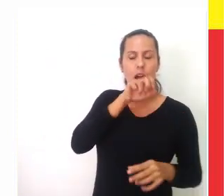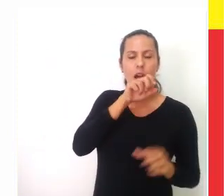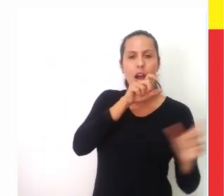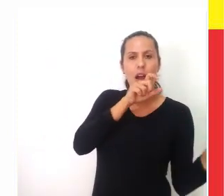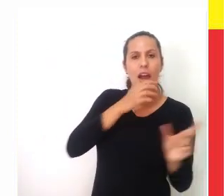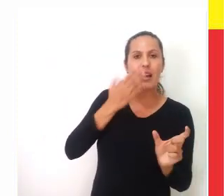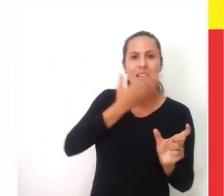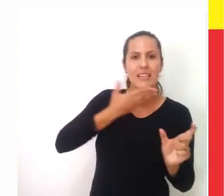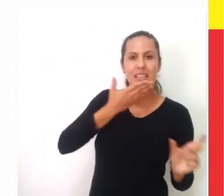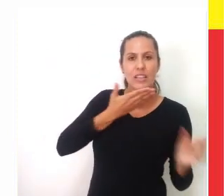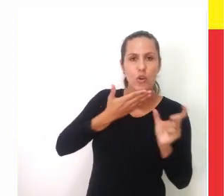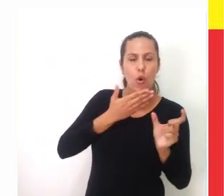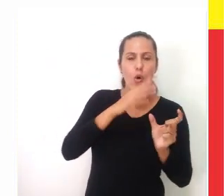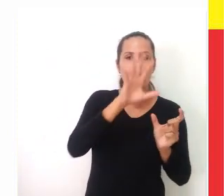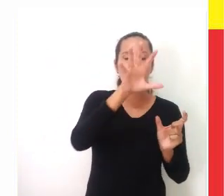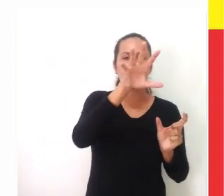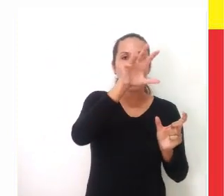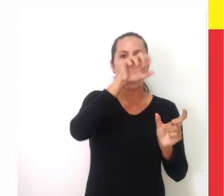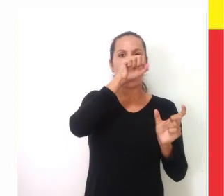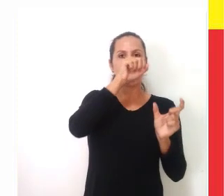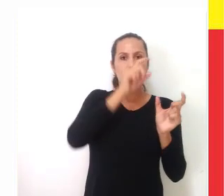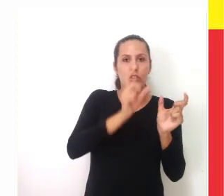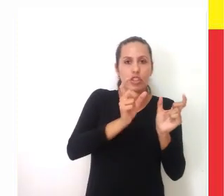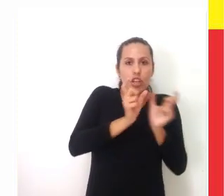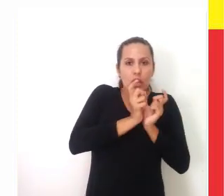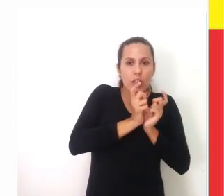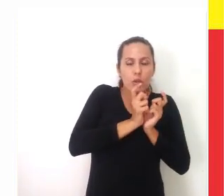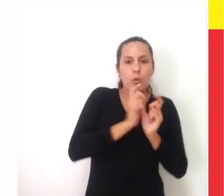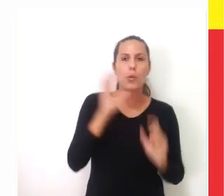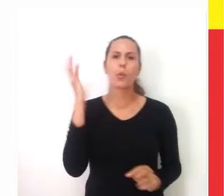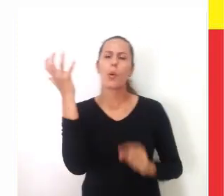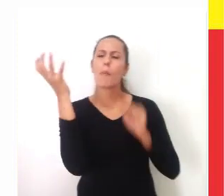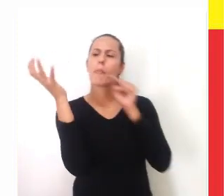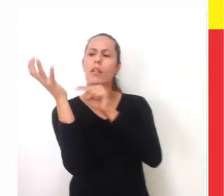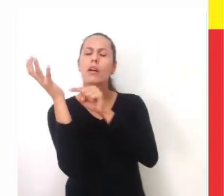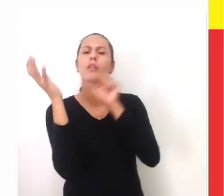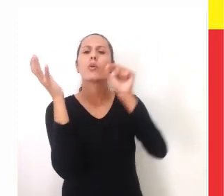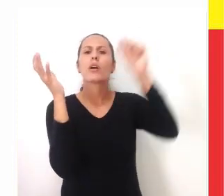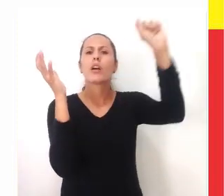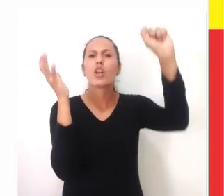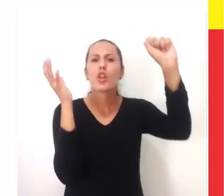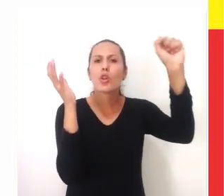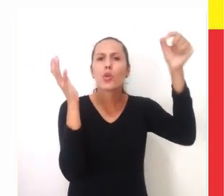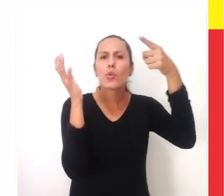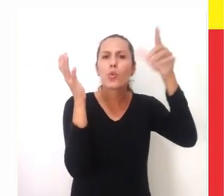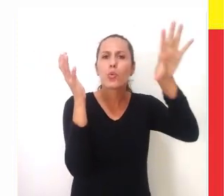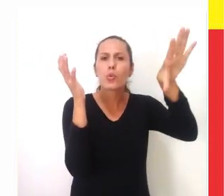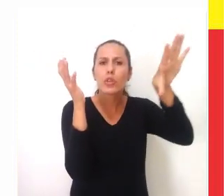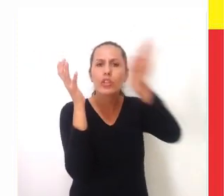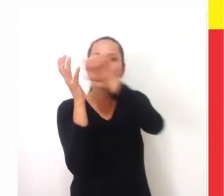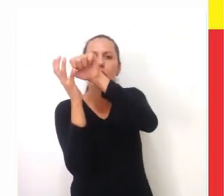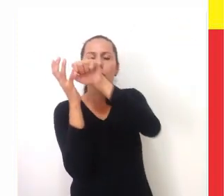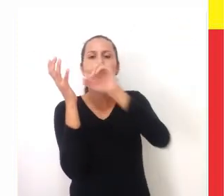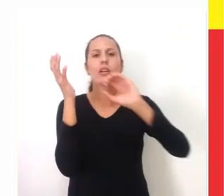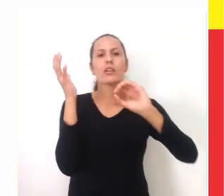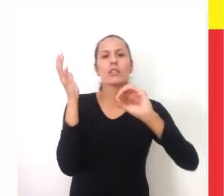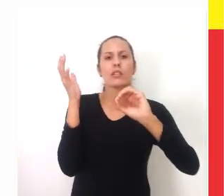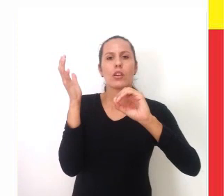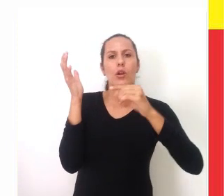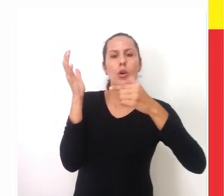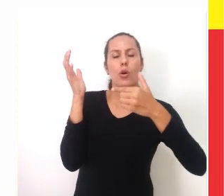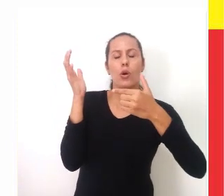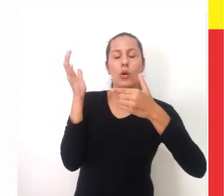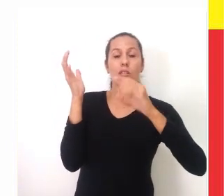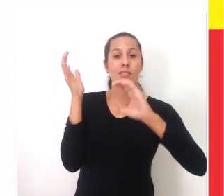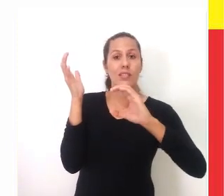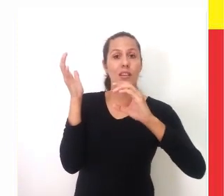oxigênio, plantinha pega luz solar e pega gás carbônico. Então,